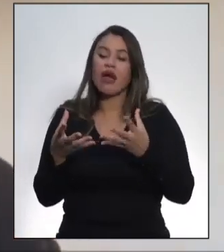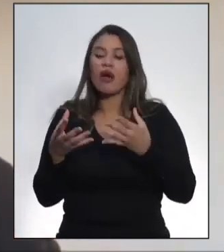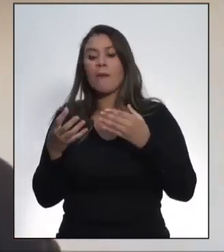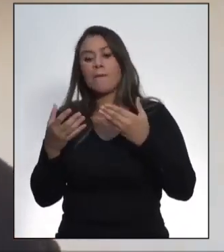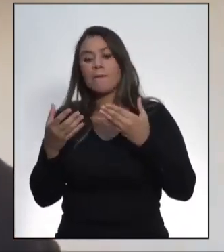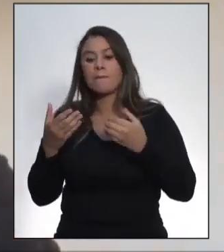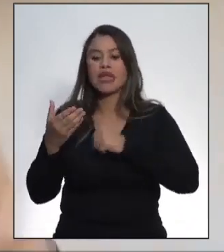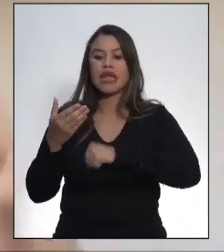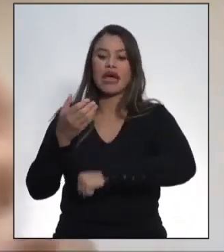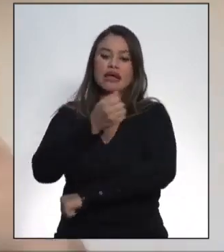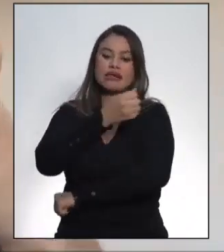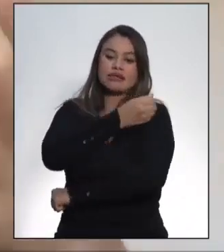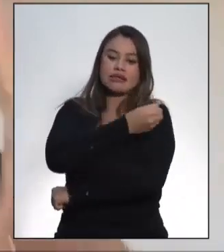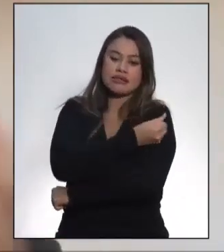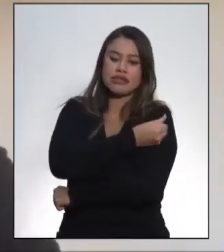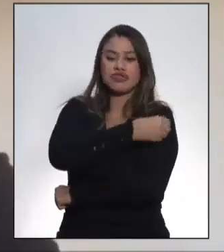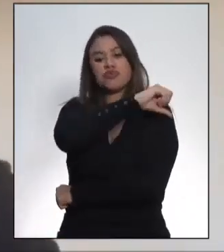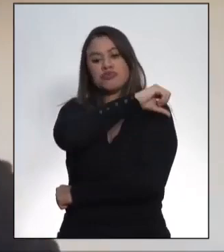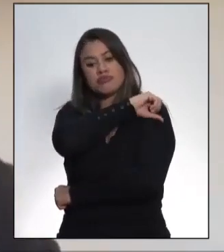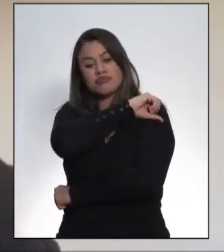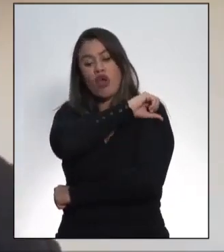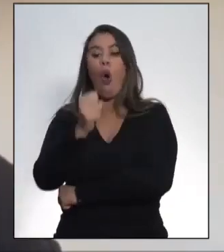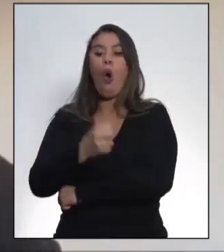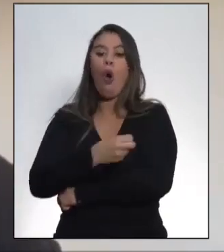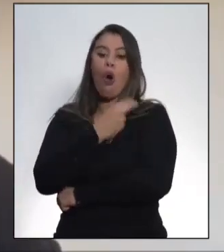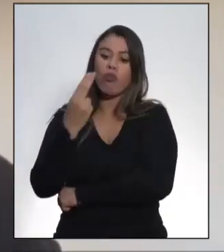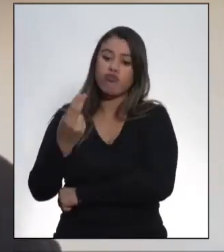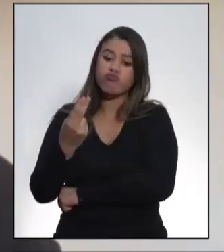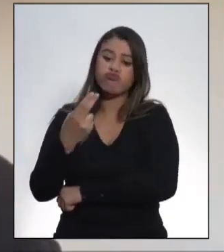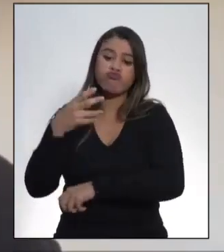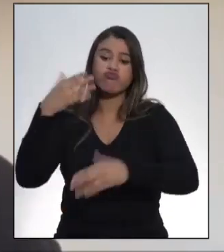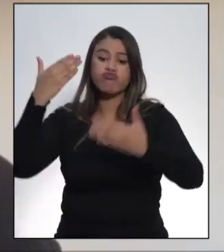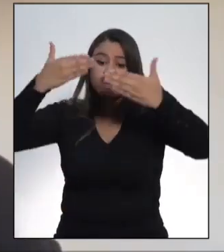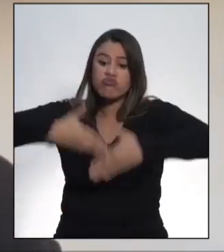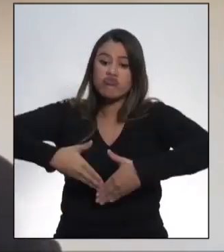resolveu ofertar. Esse é o serviço que a gente resolveu ofertar.